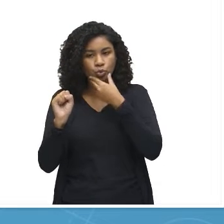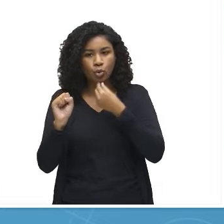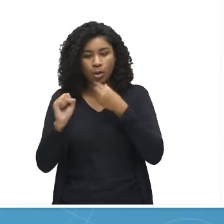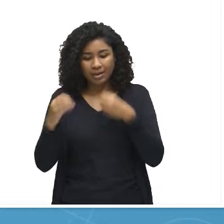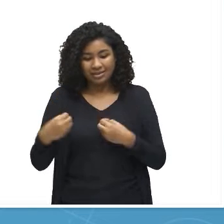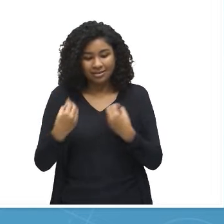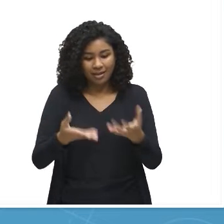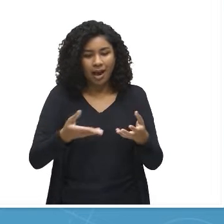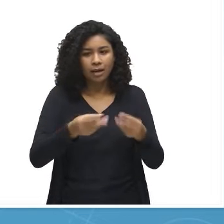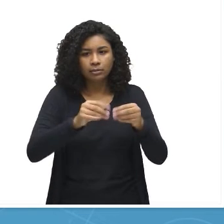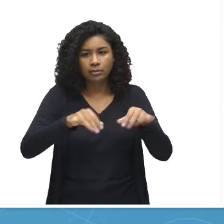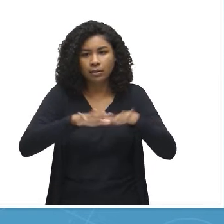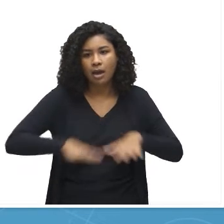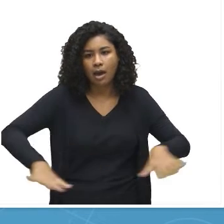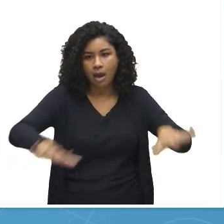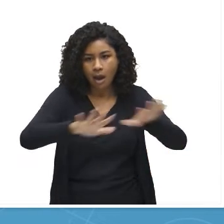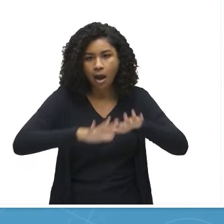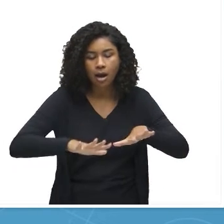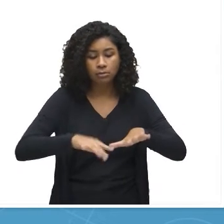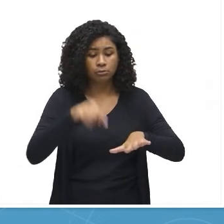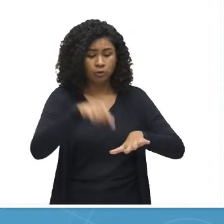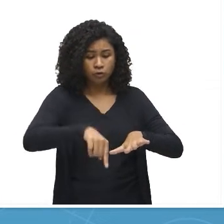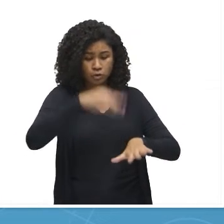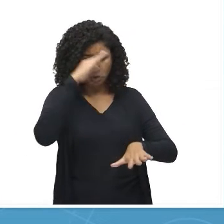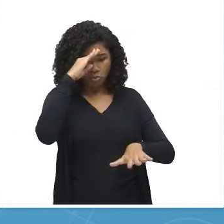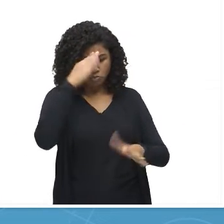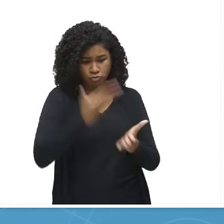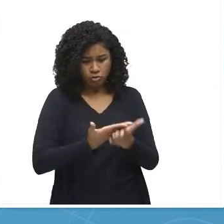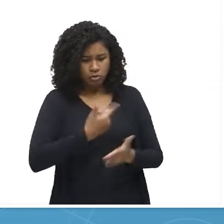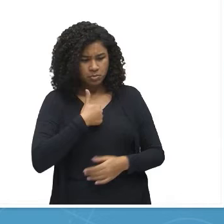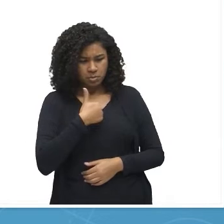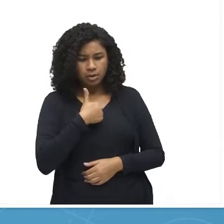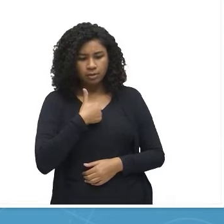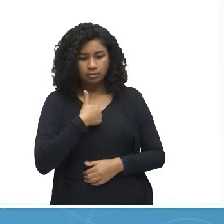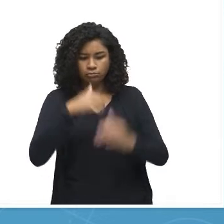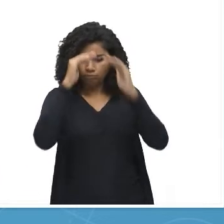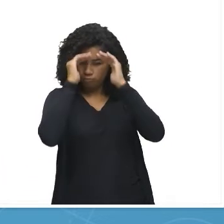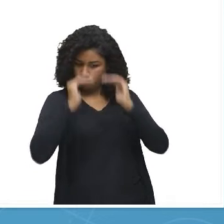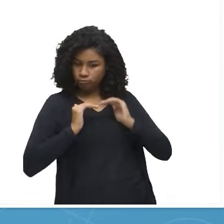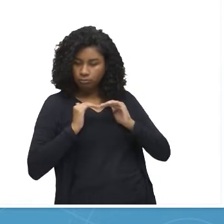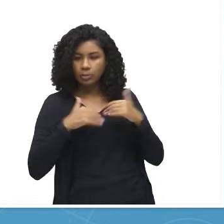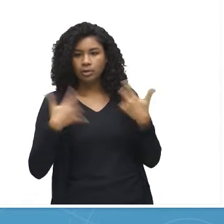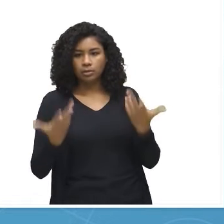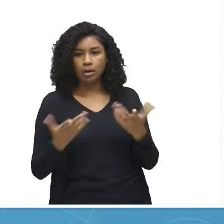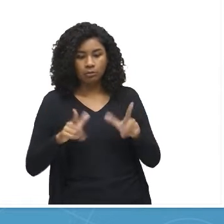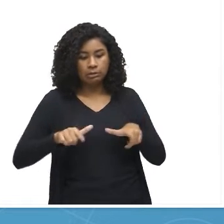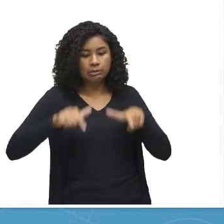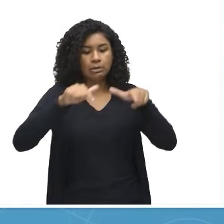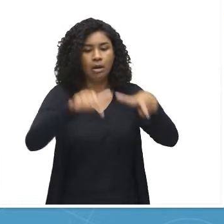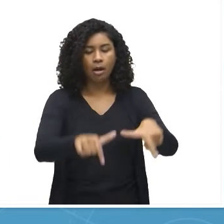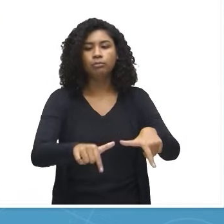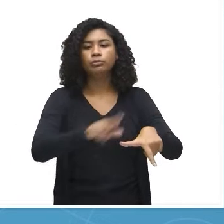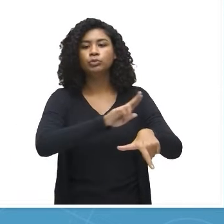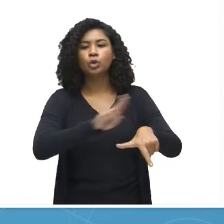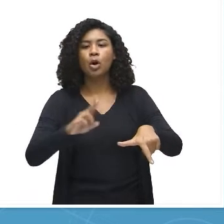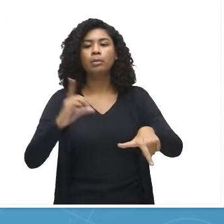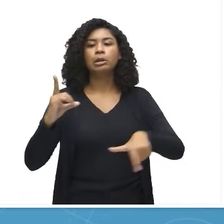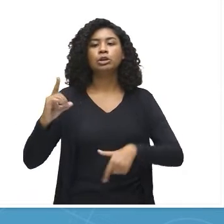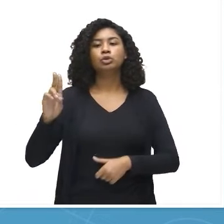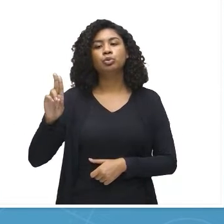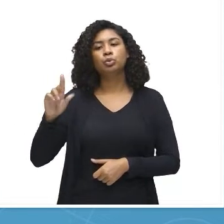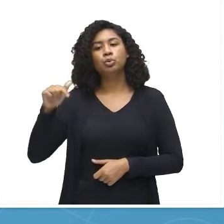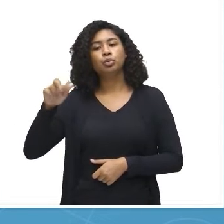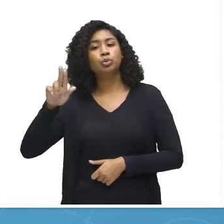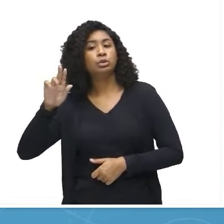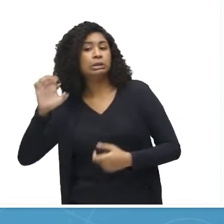de fidelidade. E eles ganham o quê? Ganham os títulos de nobreza, né? Era muito importante você ser um duque, você ser um marquês, você ser